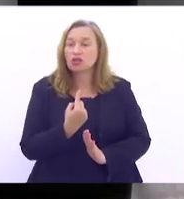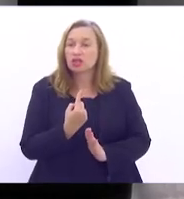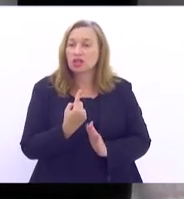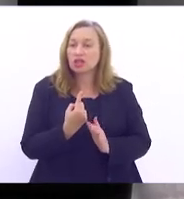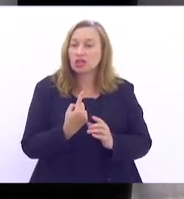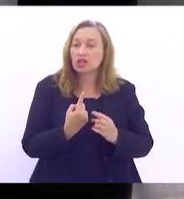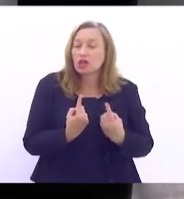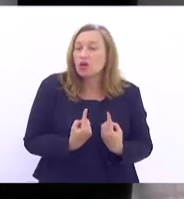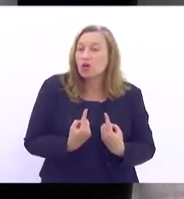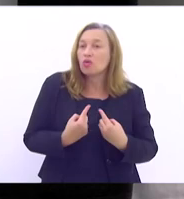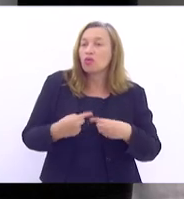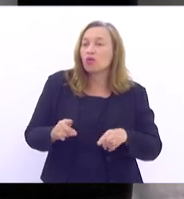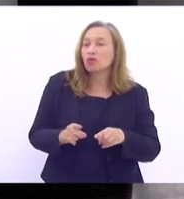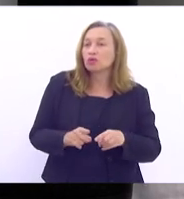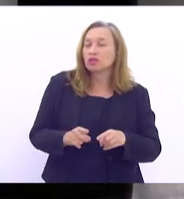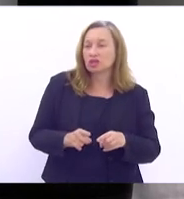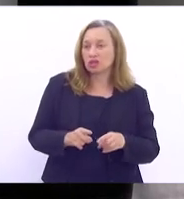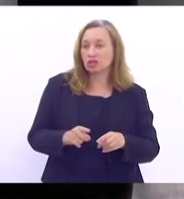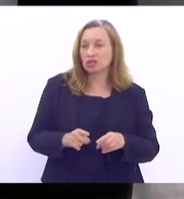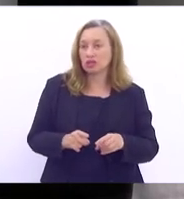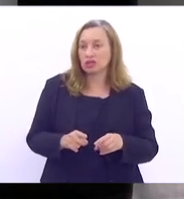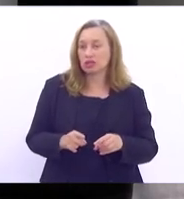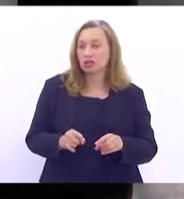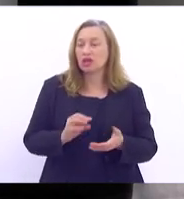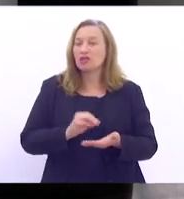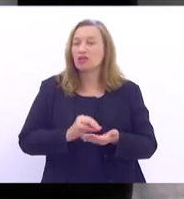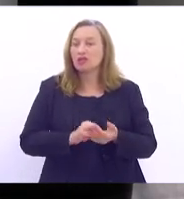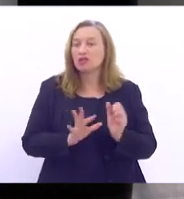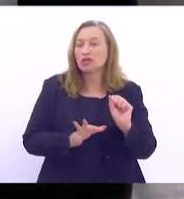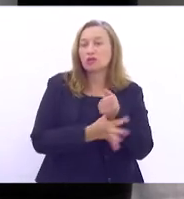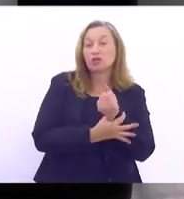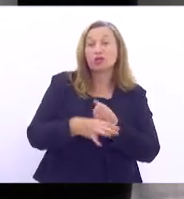numa insegurança jurídica. Então, eu entendo que,